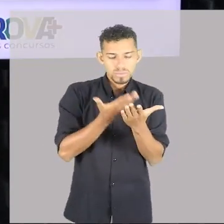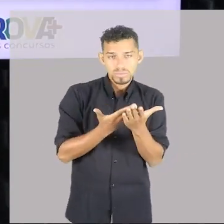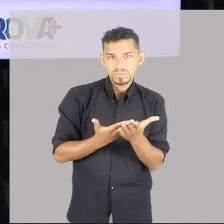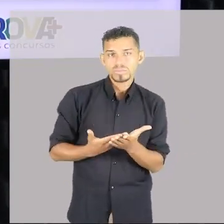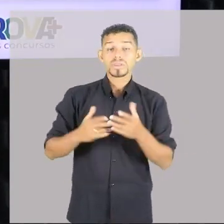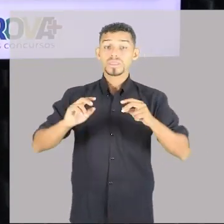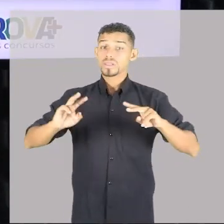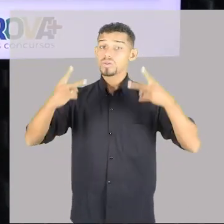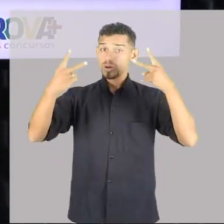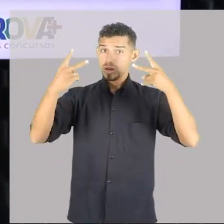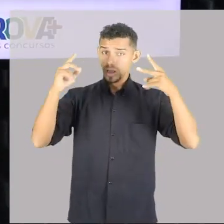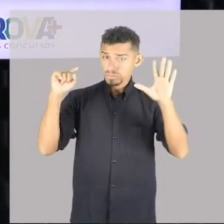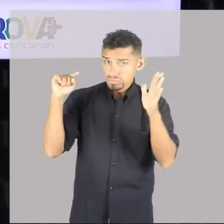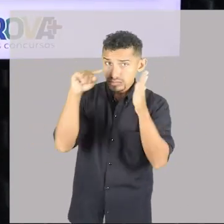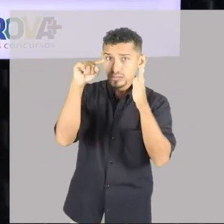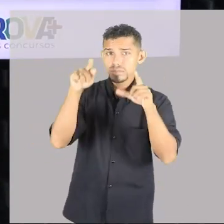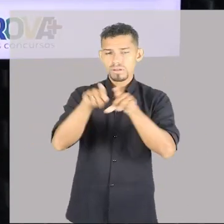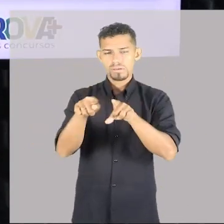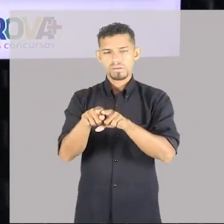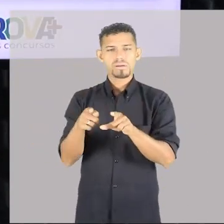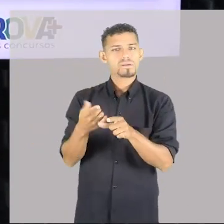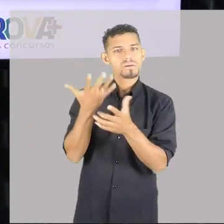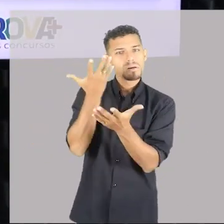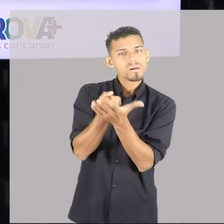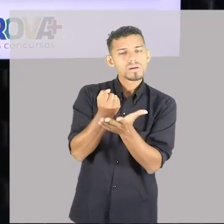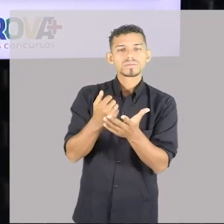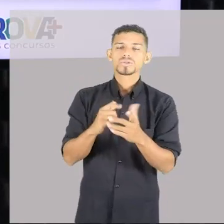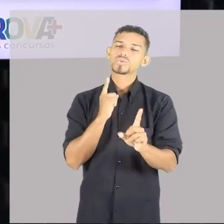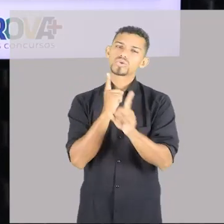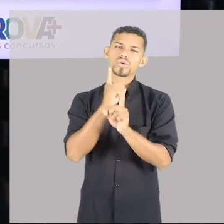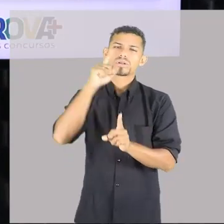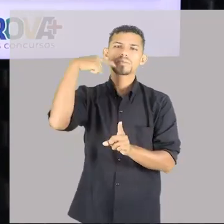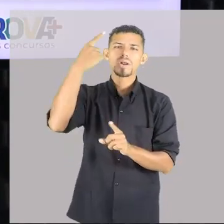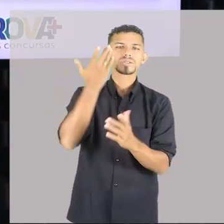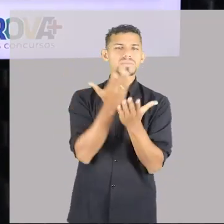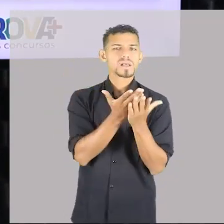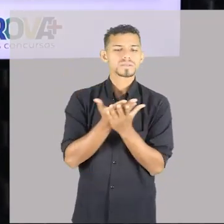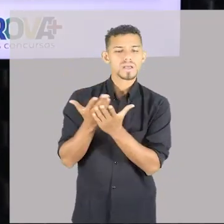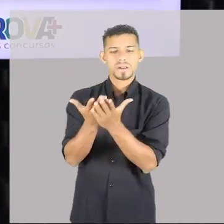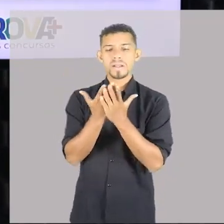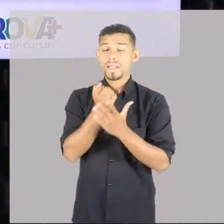no link na descrição do seu vídeo. A gente se encontra nas próximas